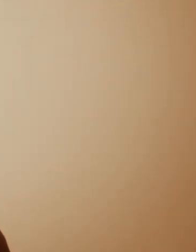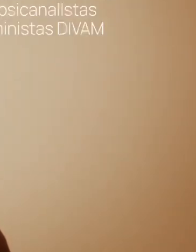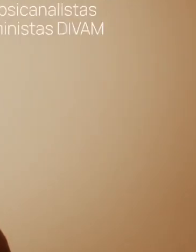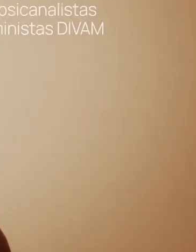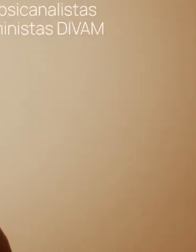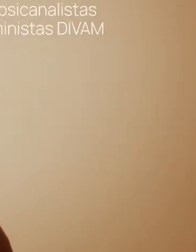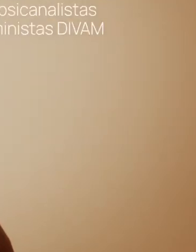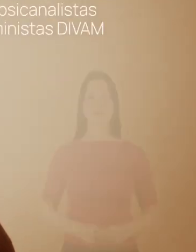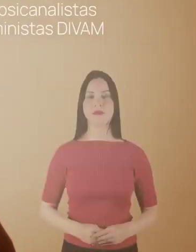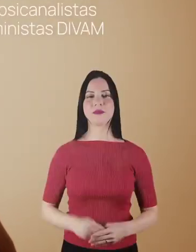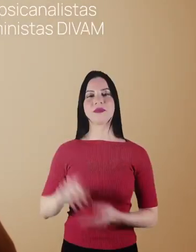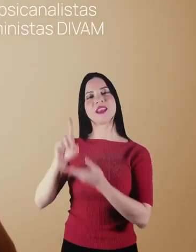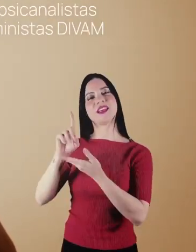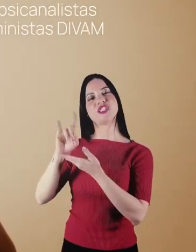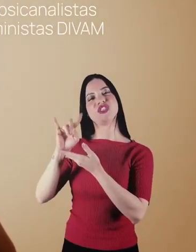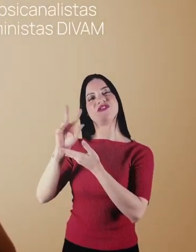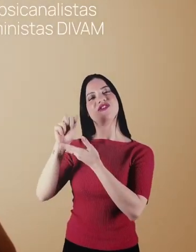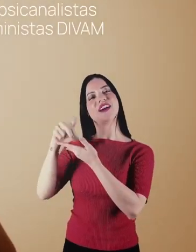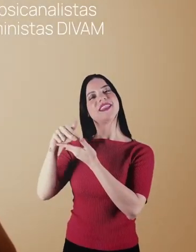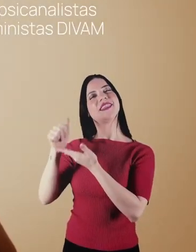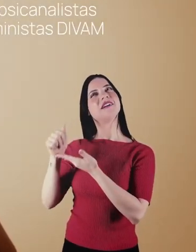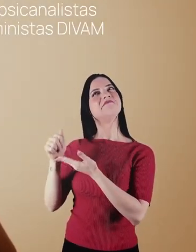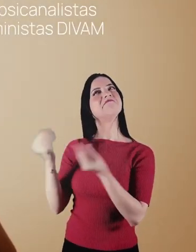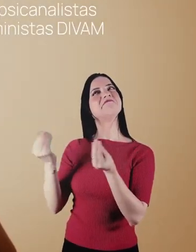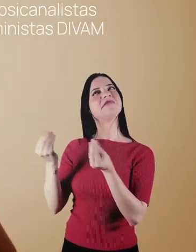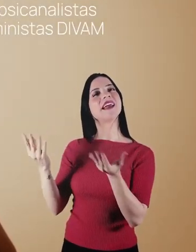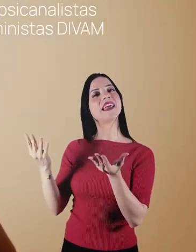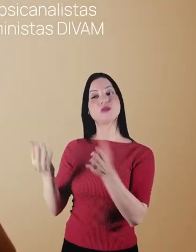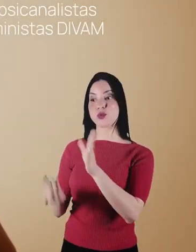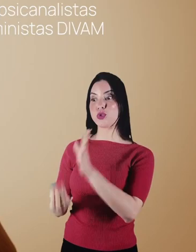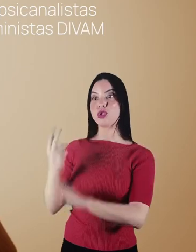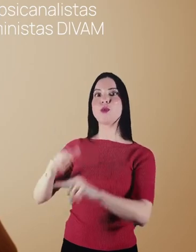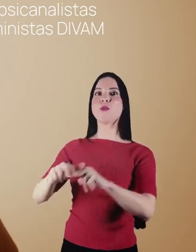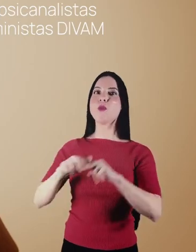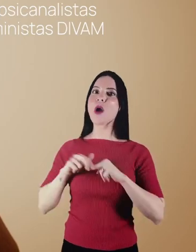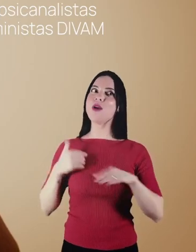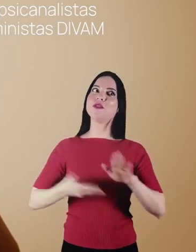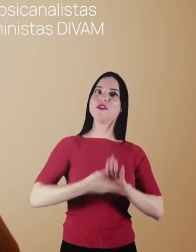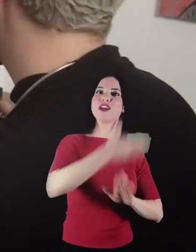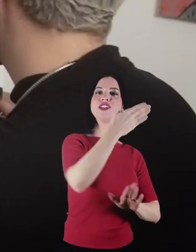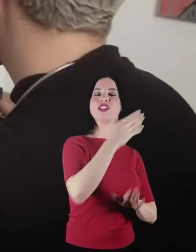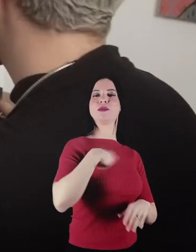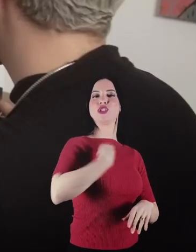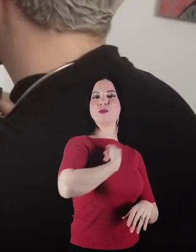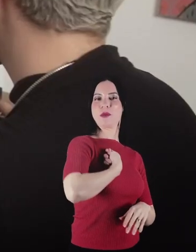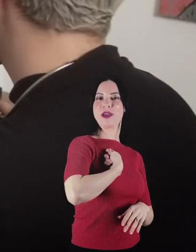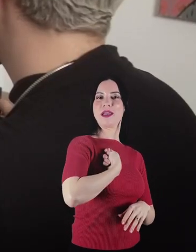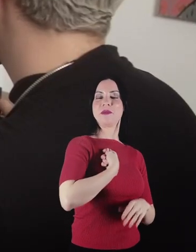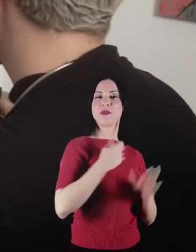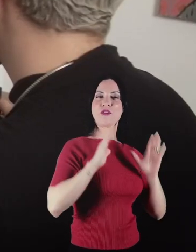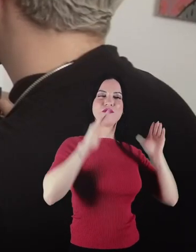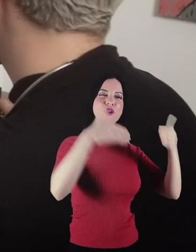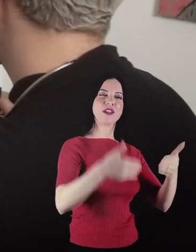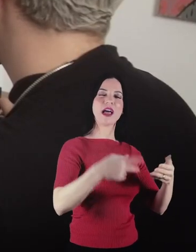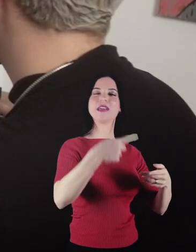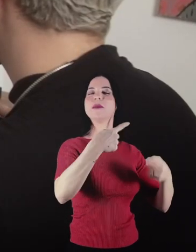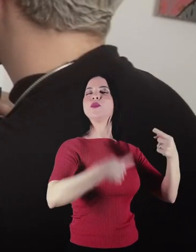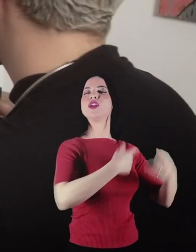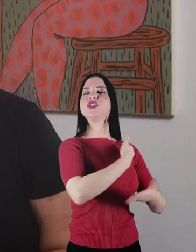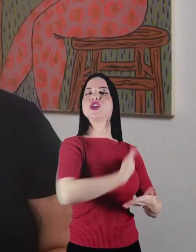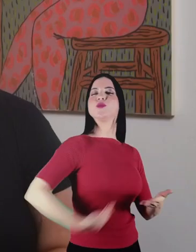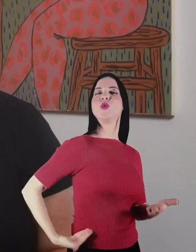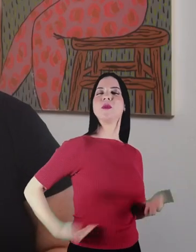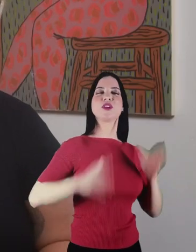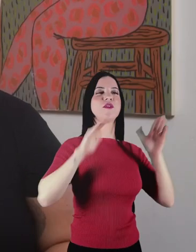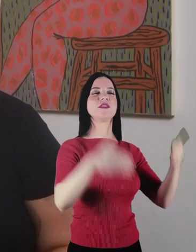O divã nasceu muito também da minha ida para a Espanha, no intuito de estudar políticas públicas voltadas para mulheres. Eu, desde os 15 anos,